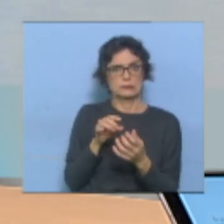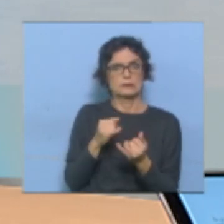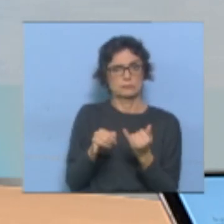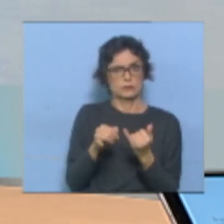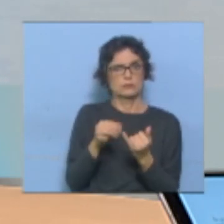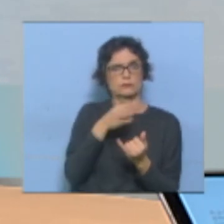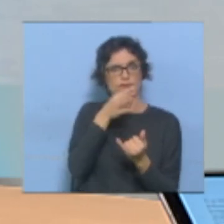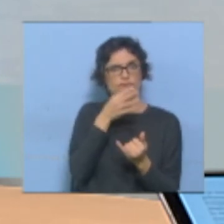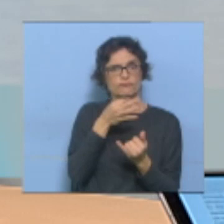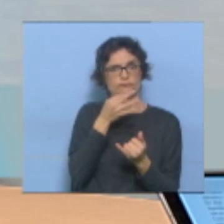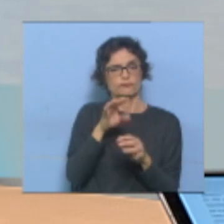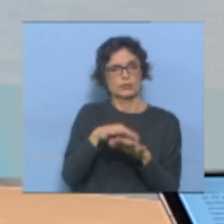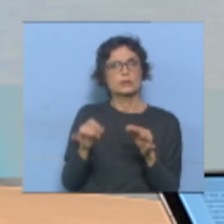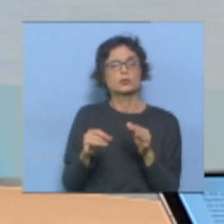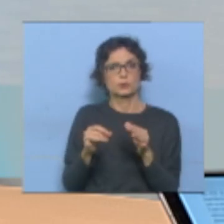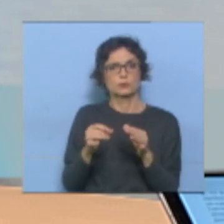claro. Voltando